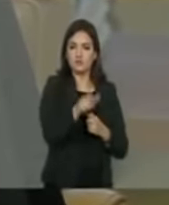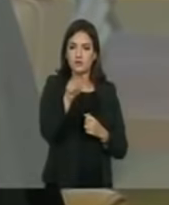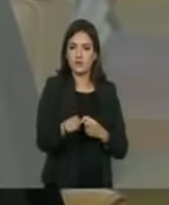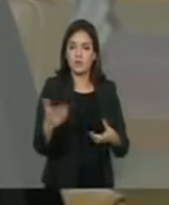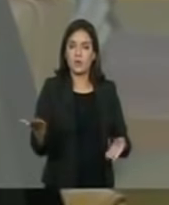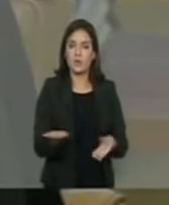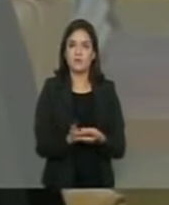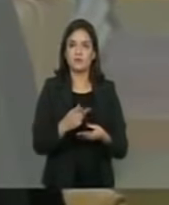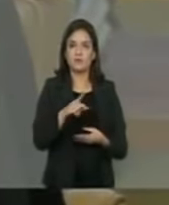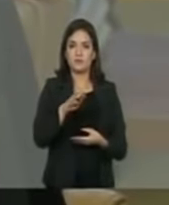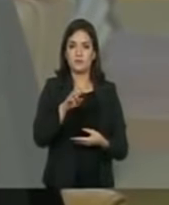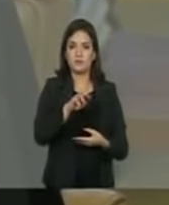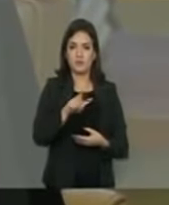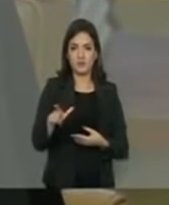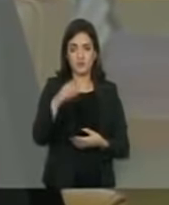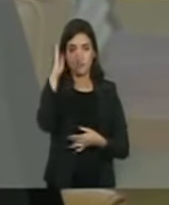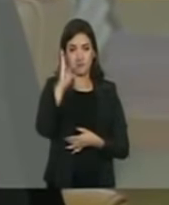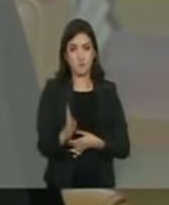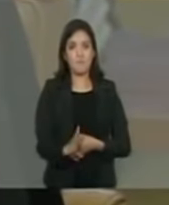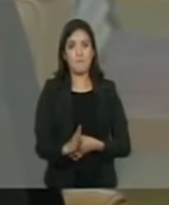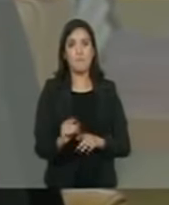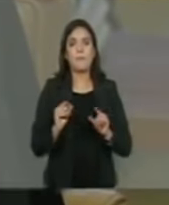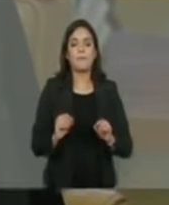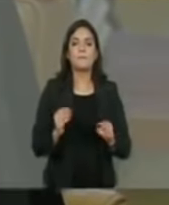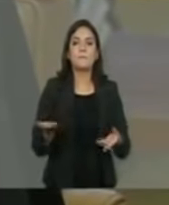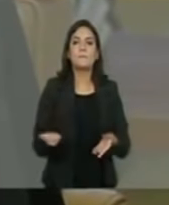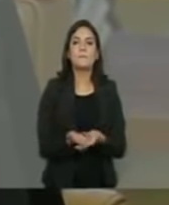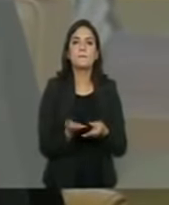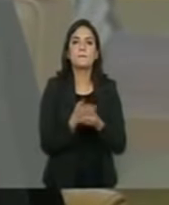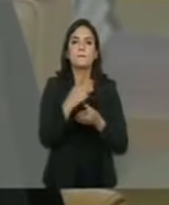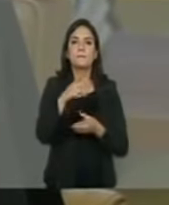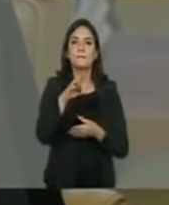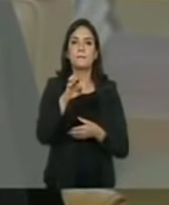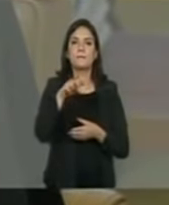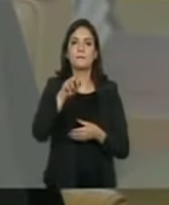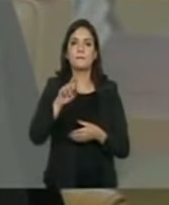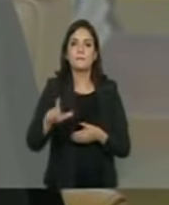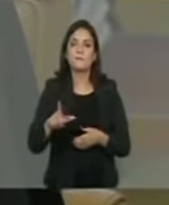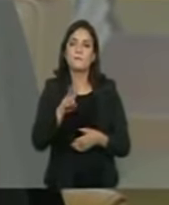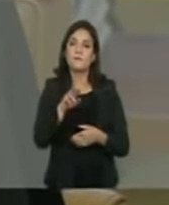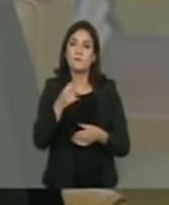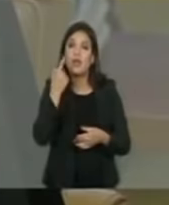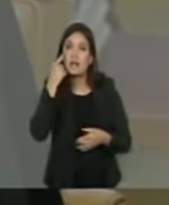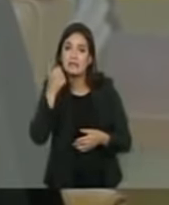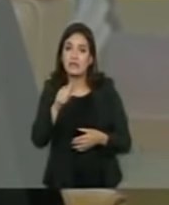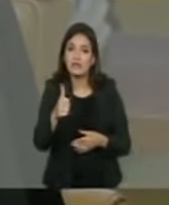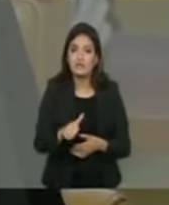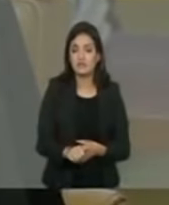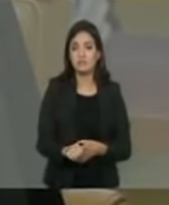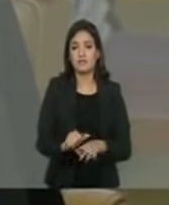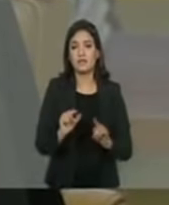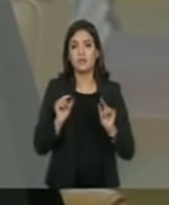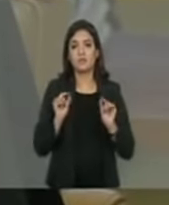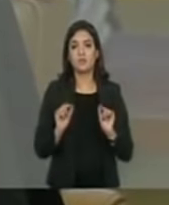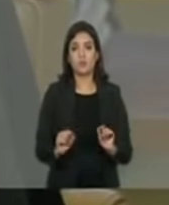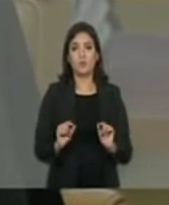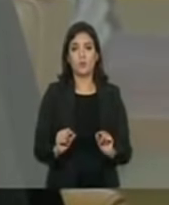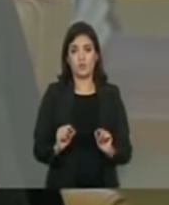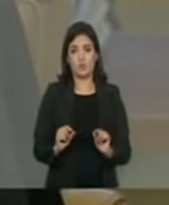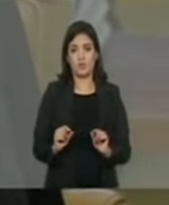penal brasileiro no sentido de que o processo penal há de ser analisado em sua princípio a condição